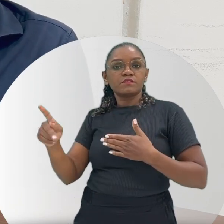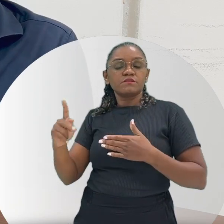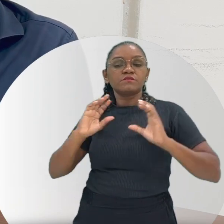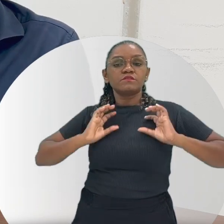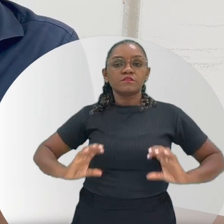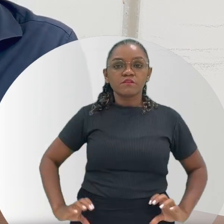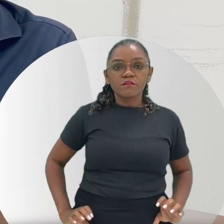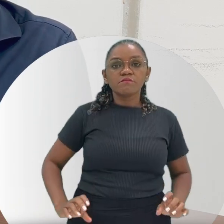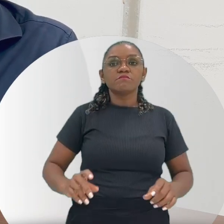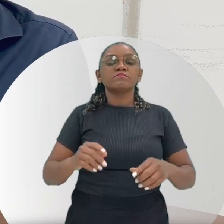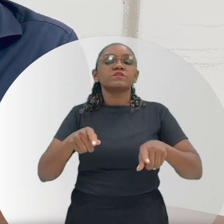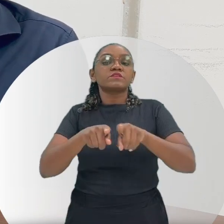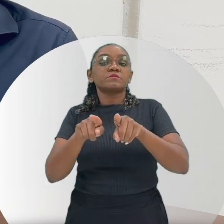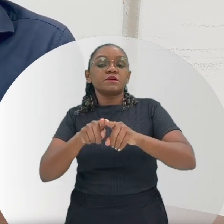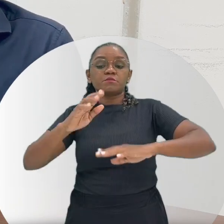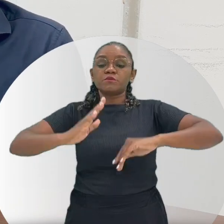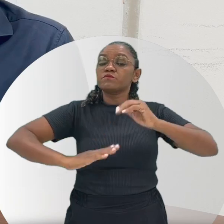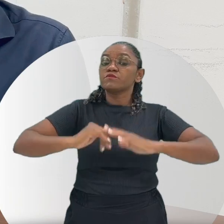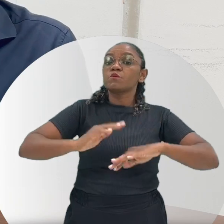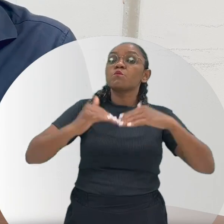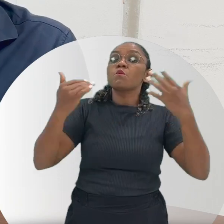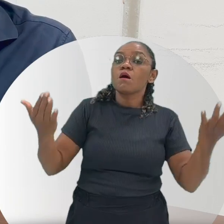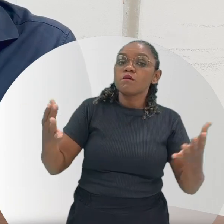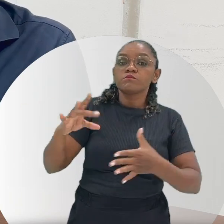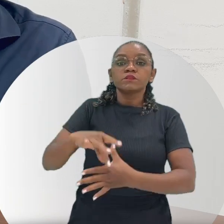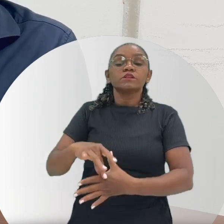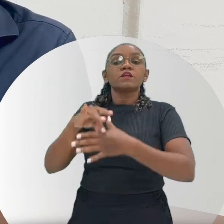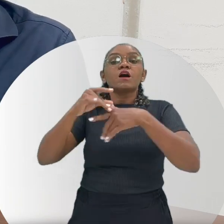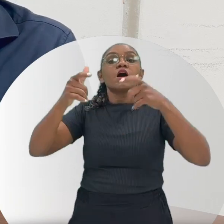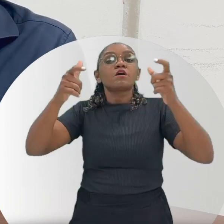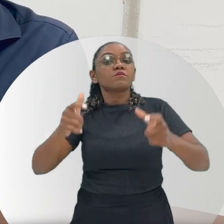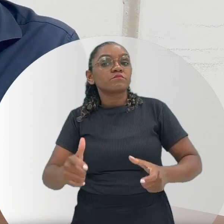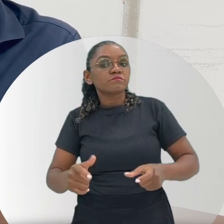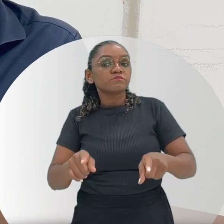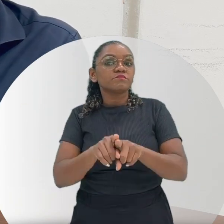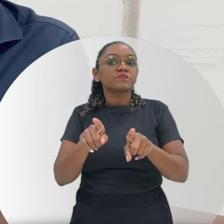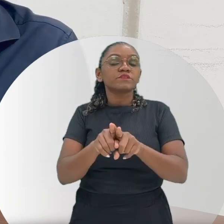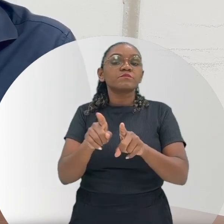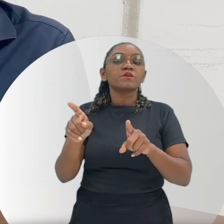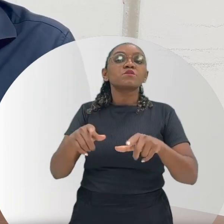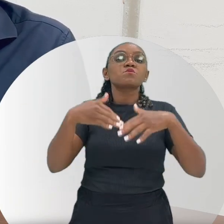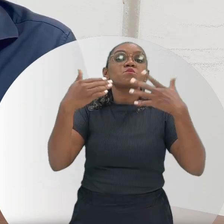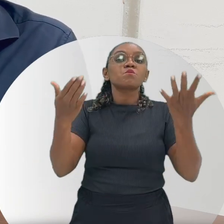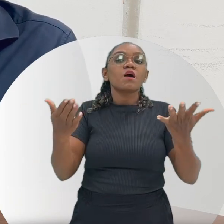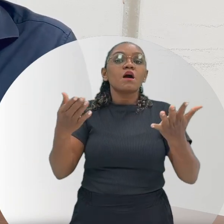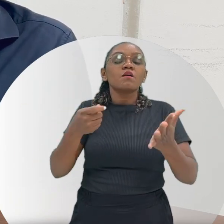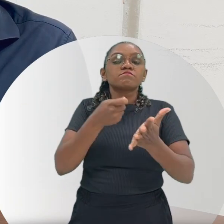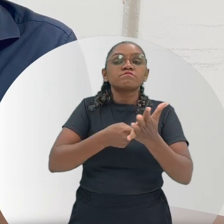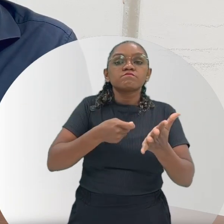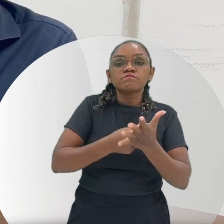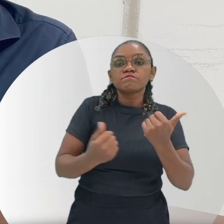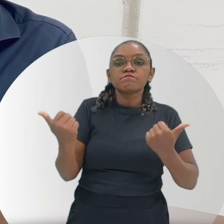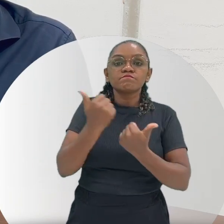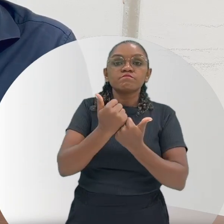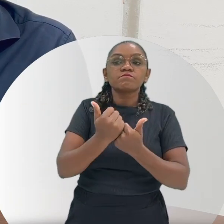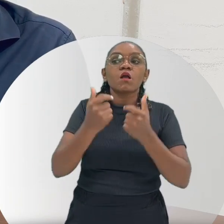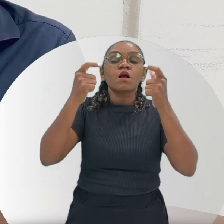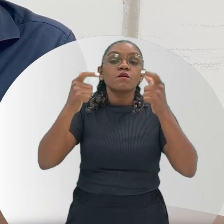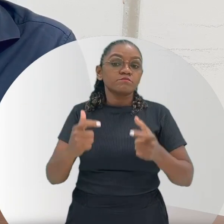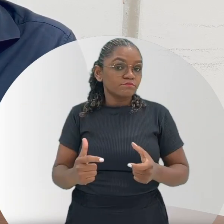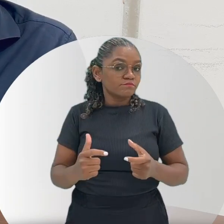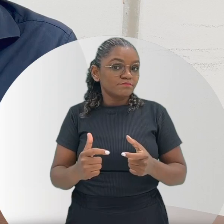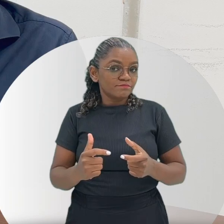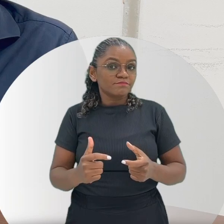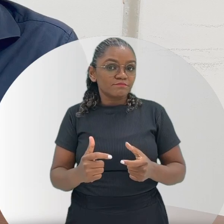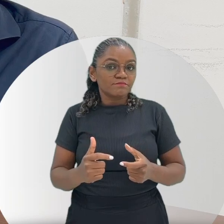exercer a profissão que ele bem entender, exercer a liderança que ele quiser entender, defender as bandeiras que ele achar mais pertinentes à sua causa.